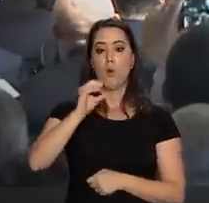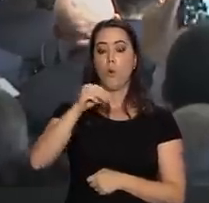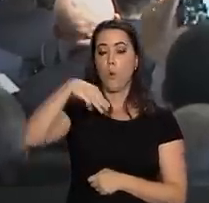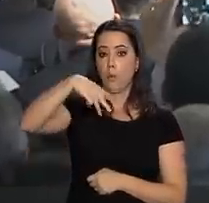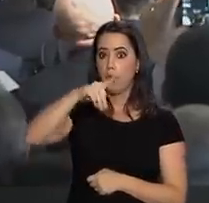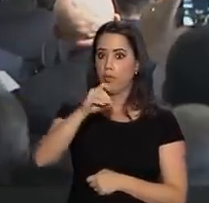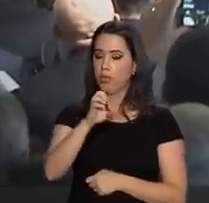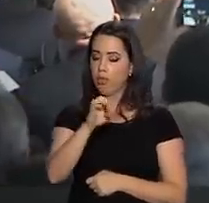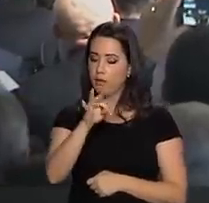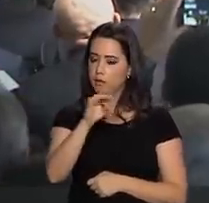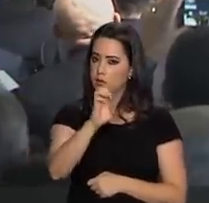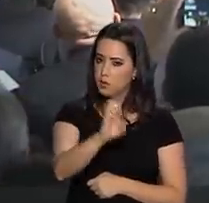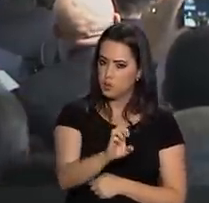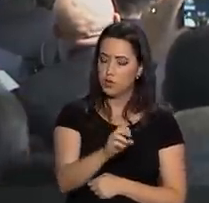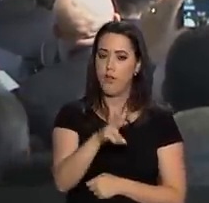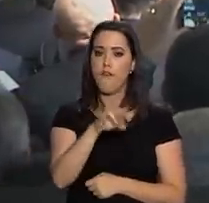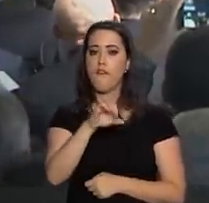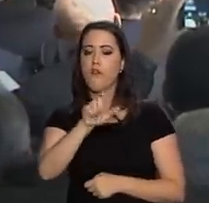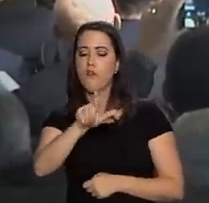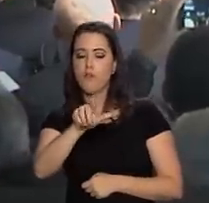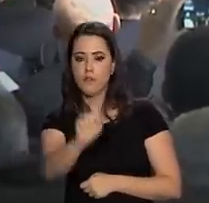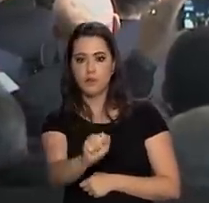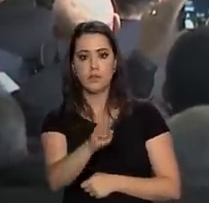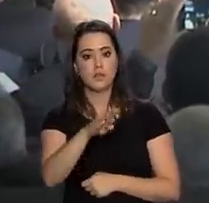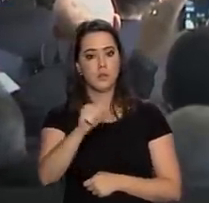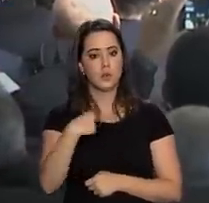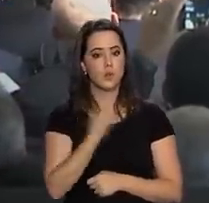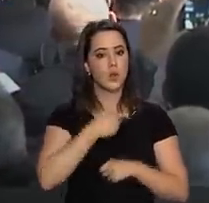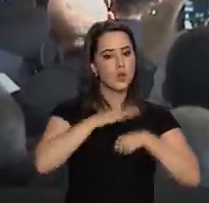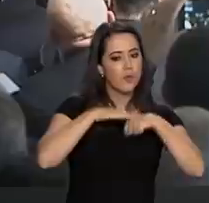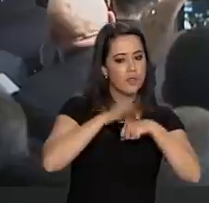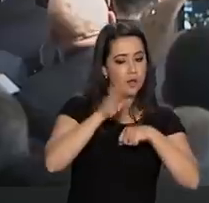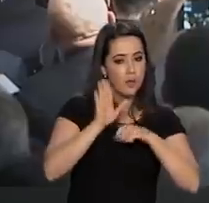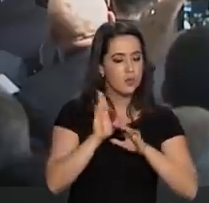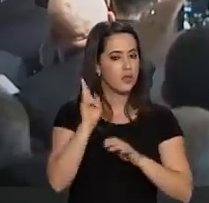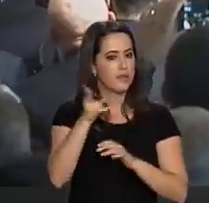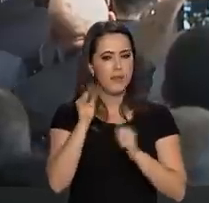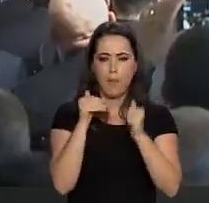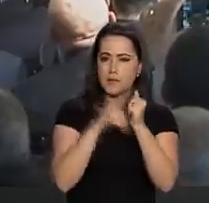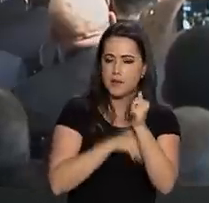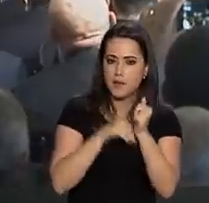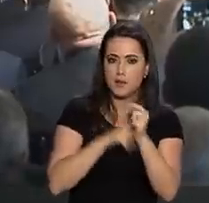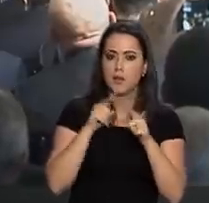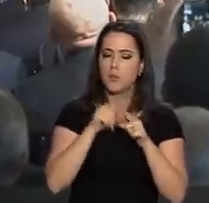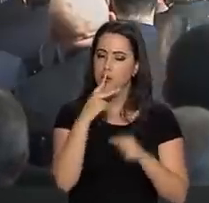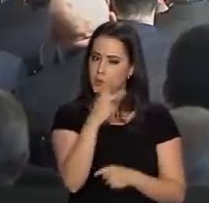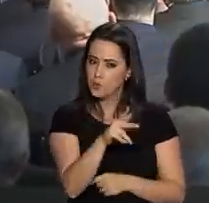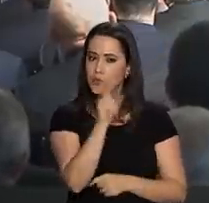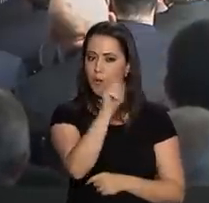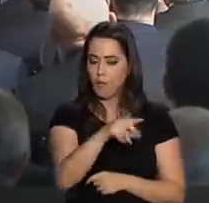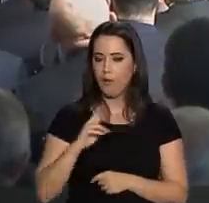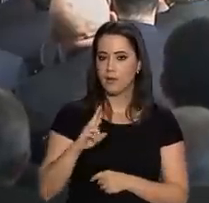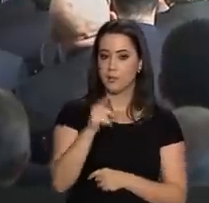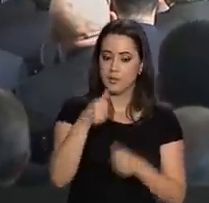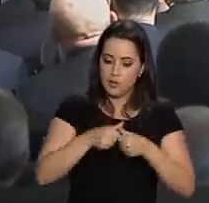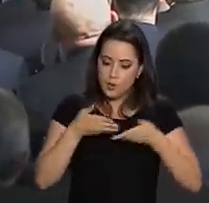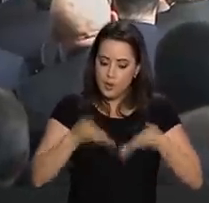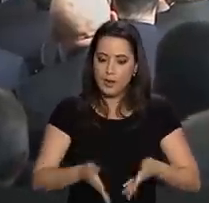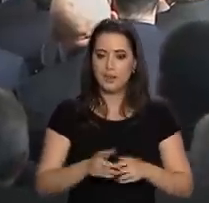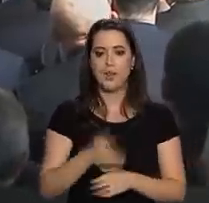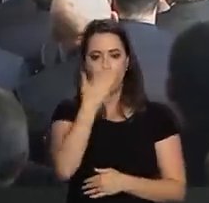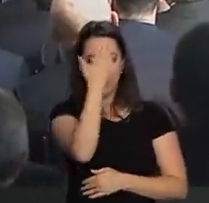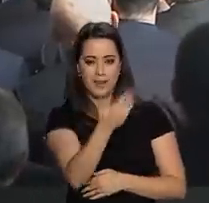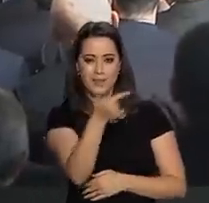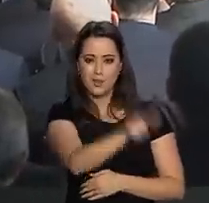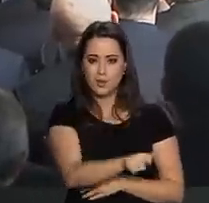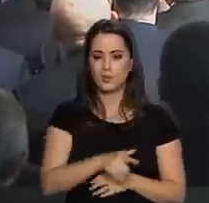O que nós já conversamos morrerá entre nós. O senhor é um dos responsáveis por estar aqui. Muito obrigado mais